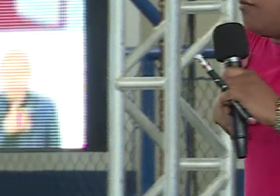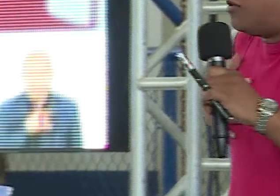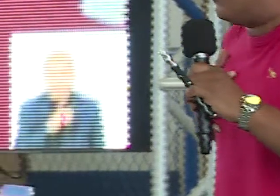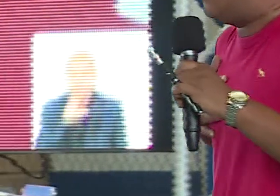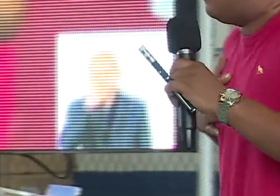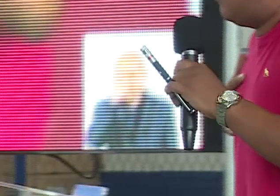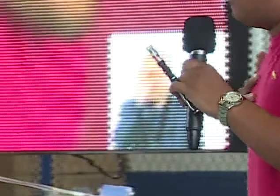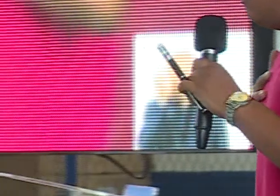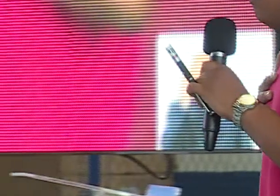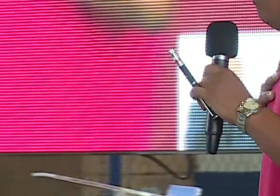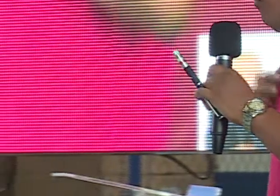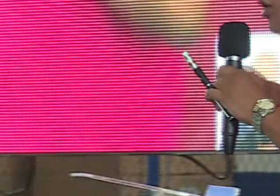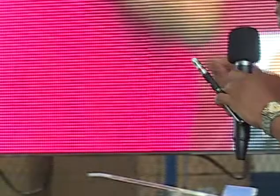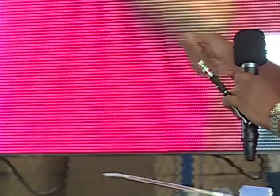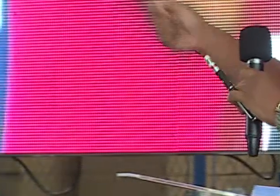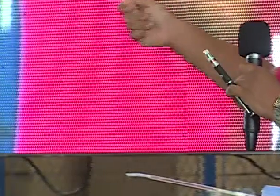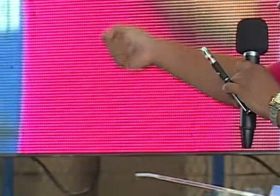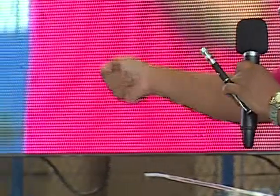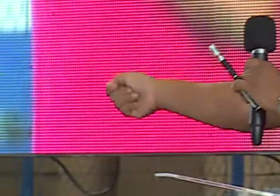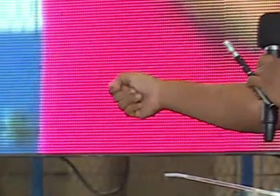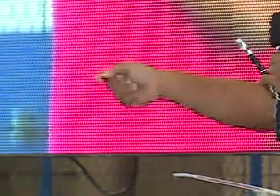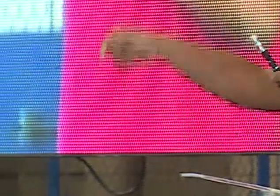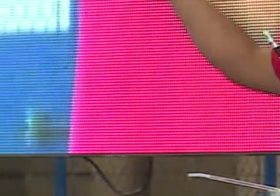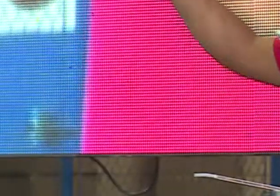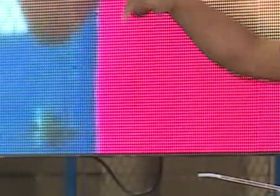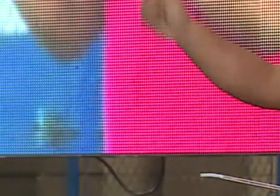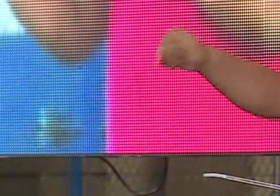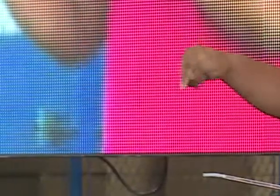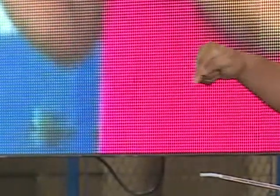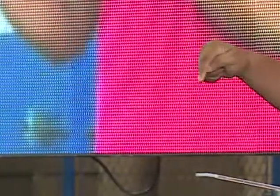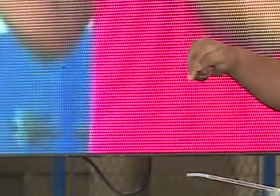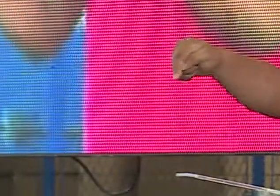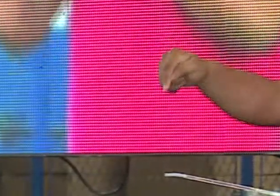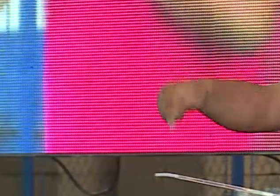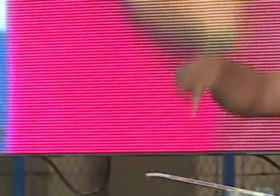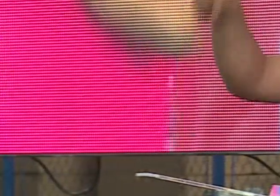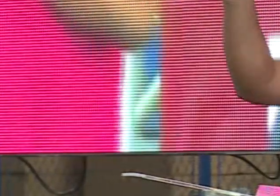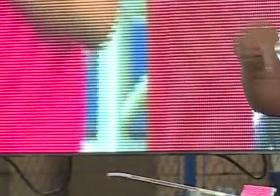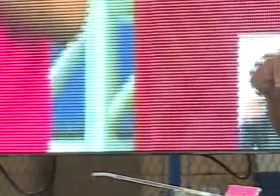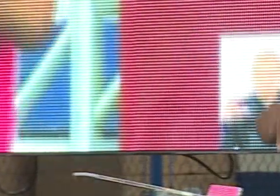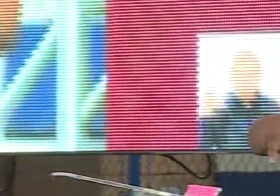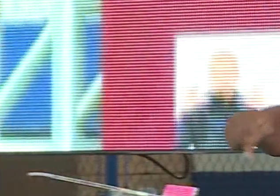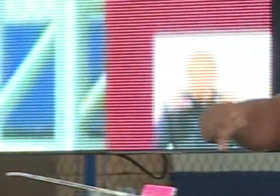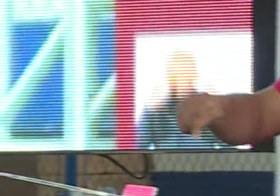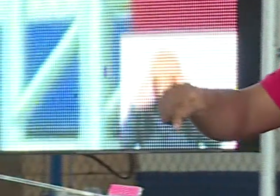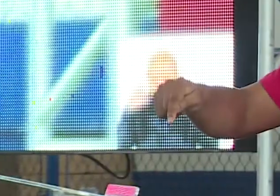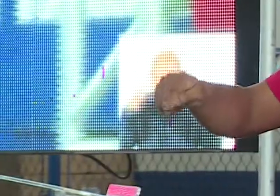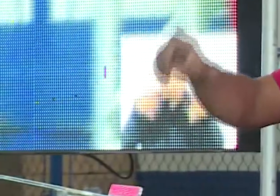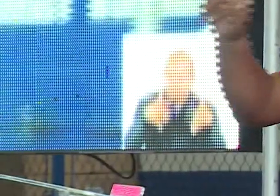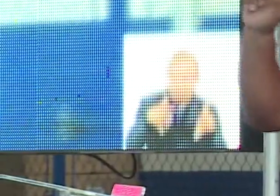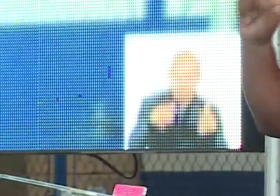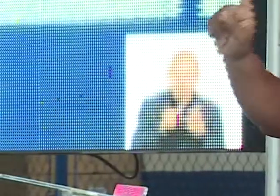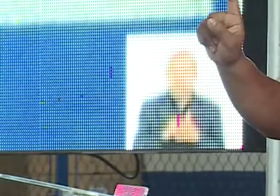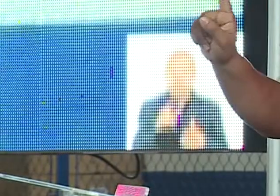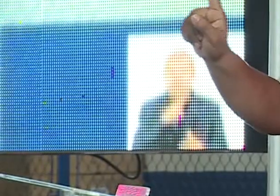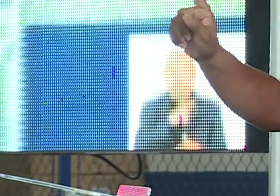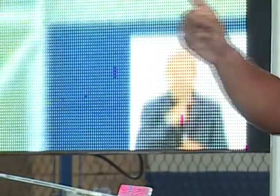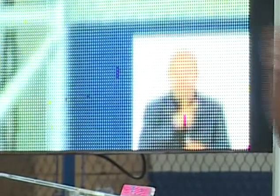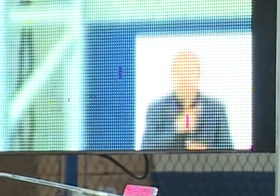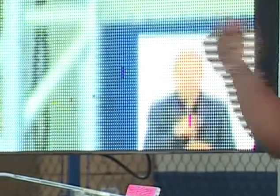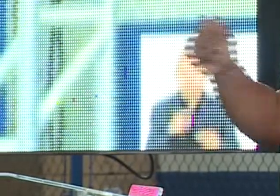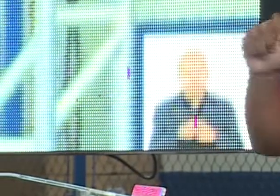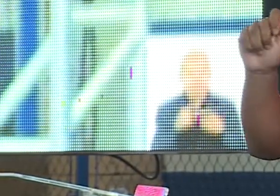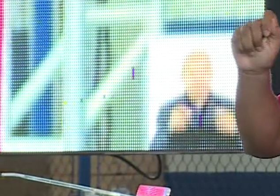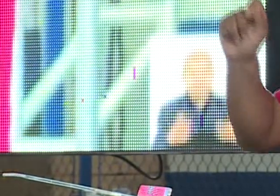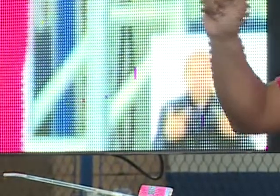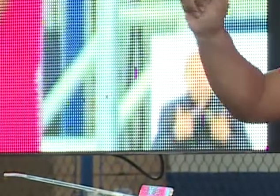nós temos muita chance de dar errado. Só que nós vamos fazer o contrário, nós vamos fazer isso aqui dar certo. E uma das coisas